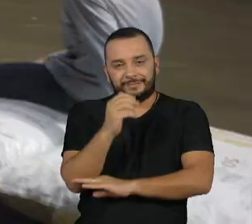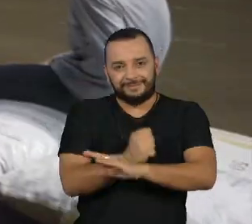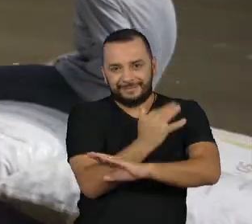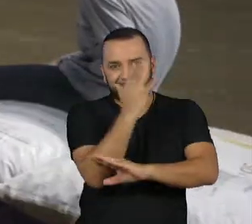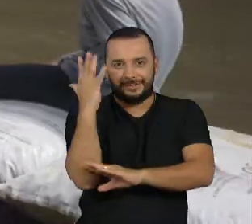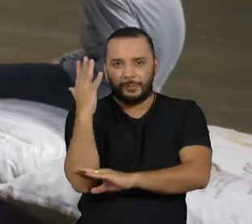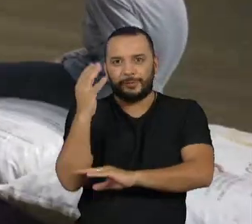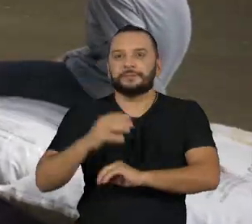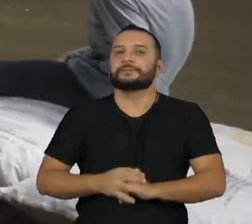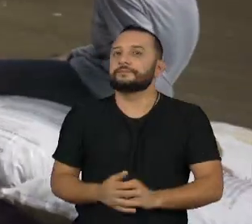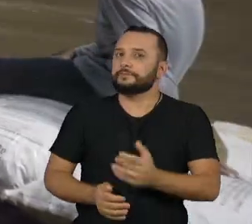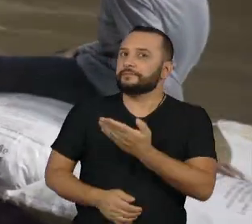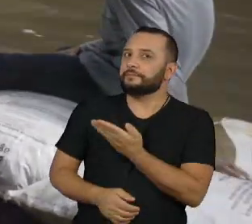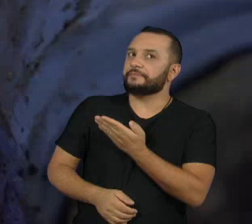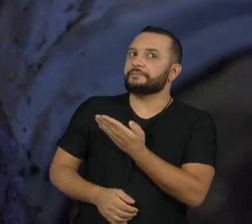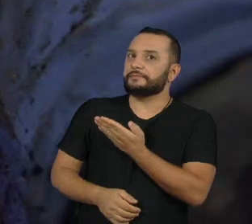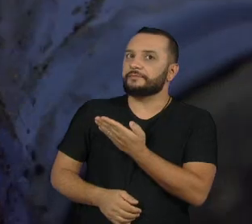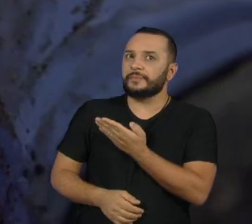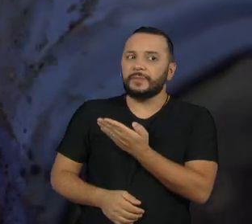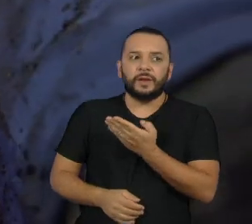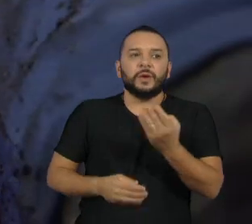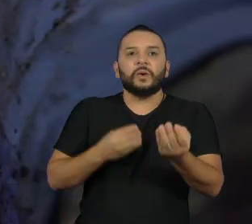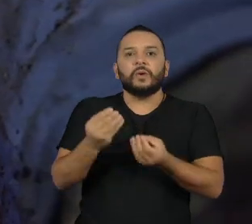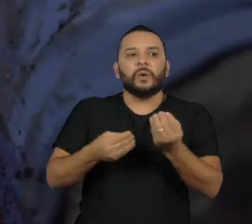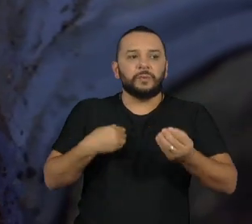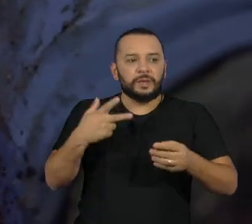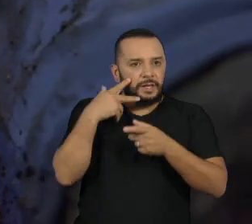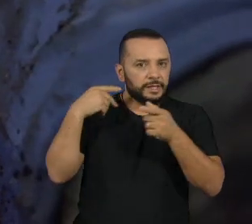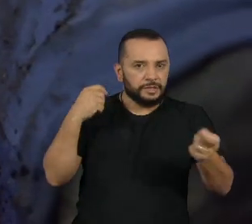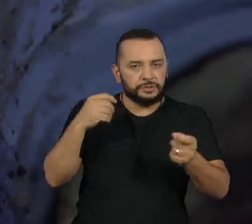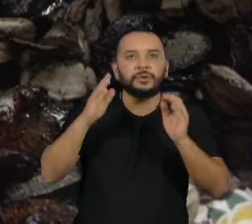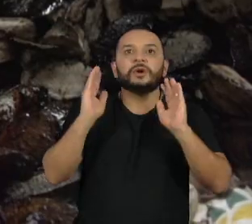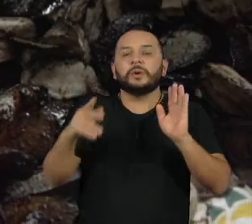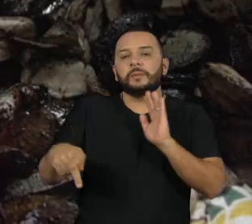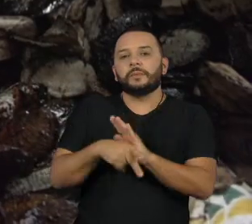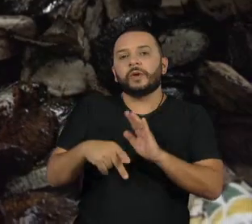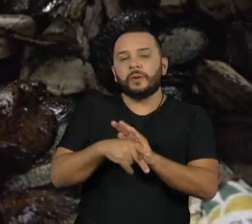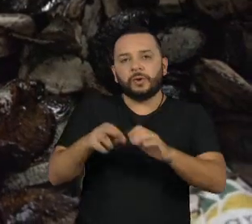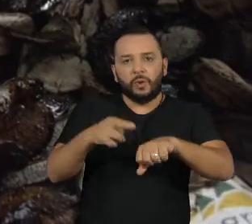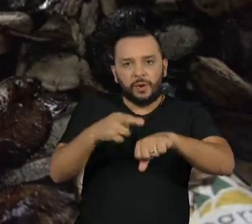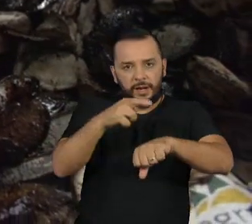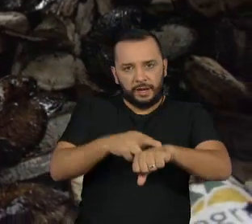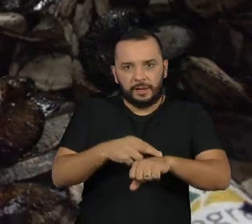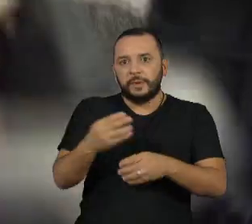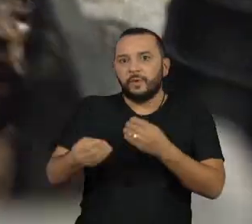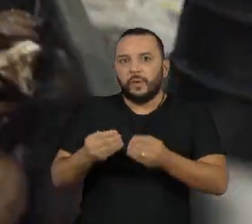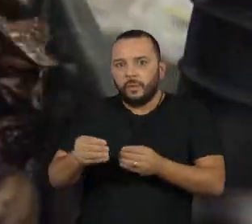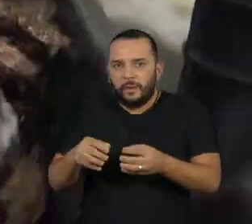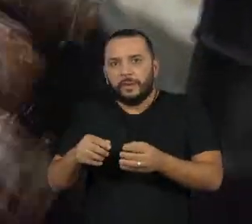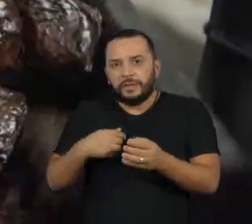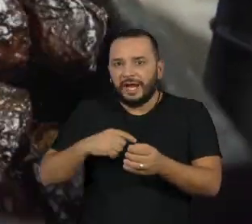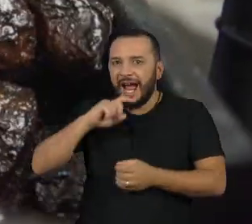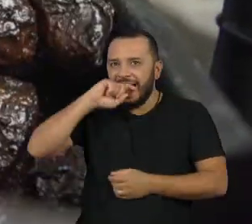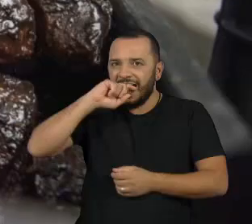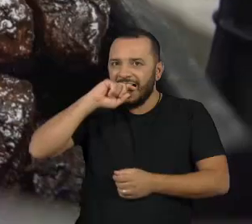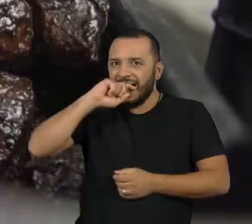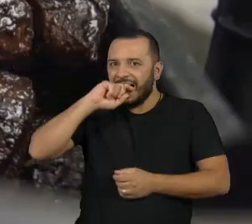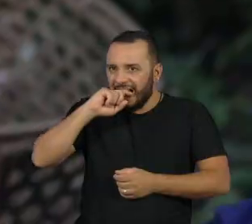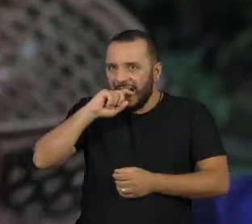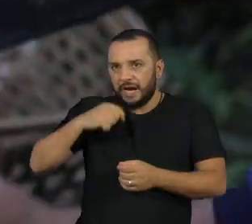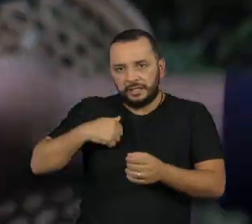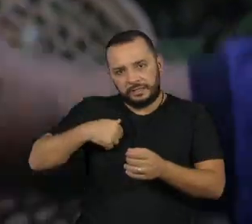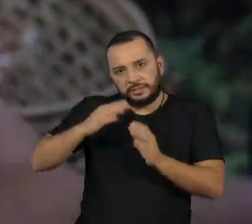Eco. Como os índios da etnia Waiwai de Roraima dominam o manejo da castanha do Brasil,